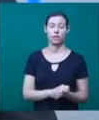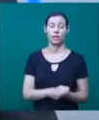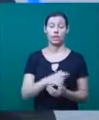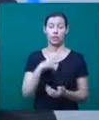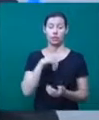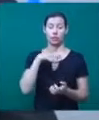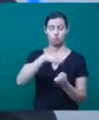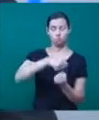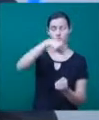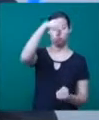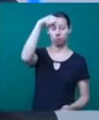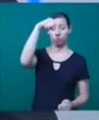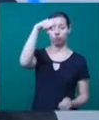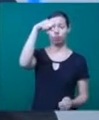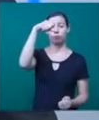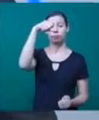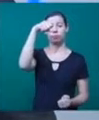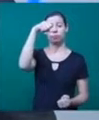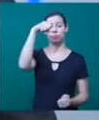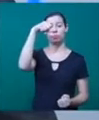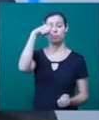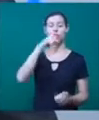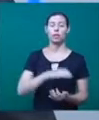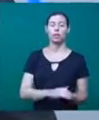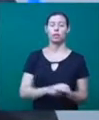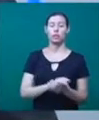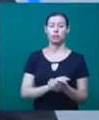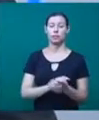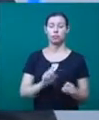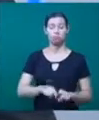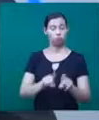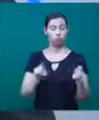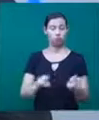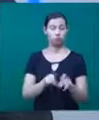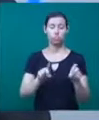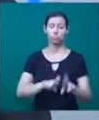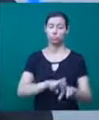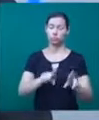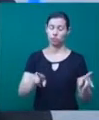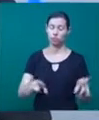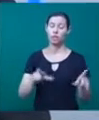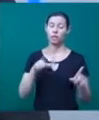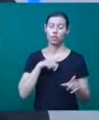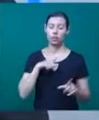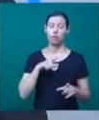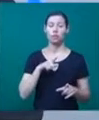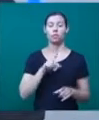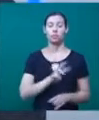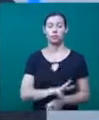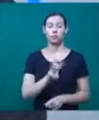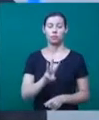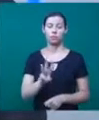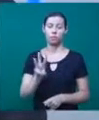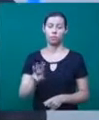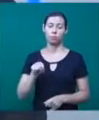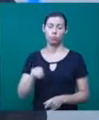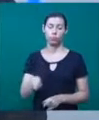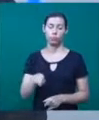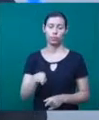de pôsteres eletrônicos, as mídias do evento são todas mídias eletrônicas, que estarão disponíveis no site